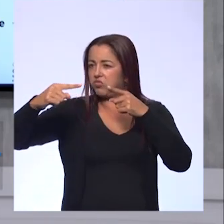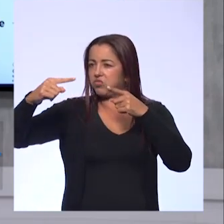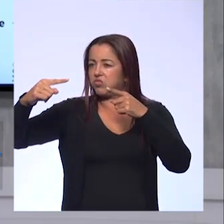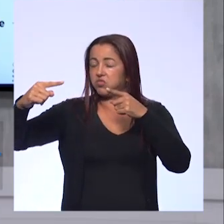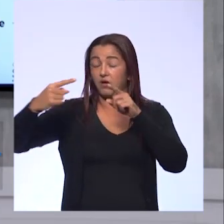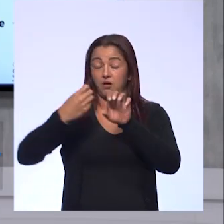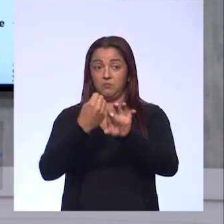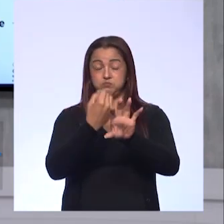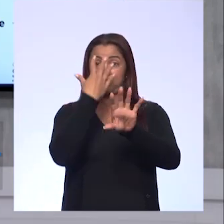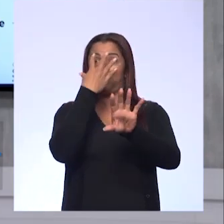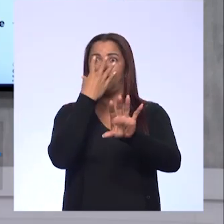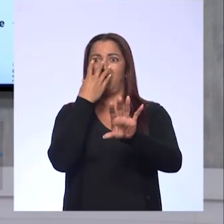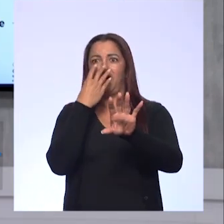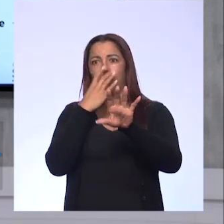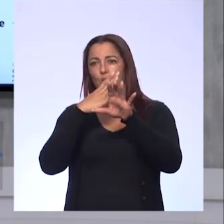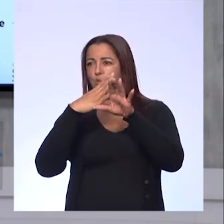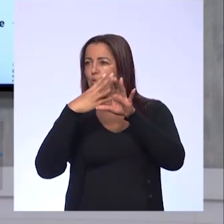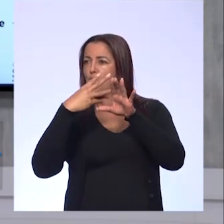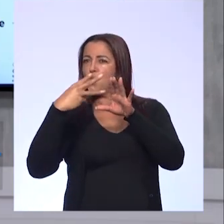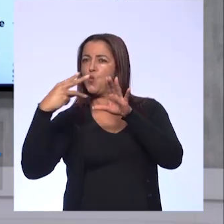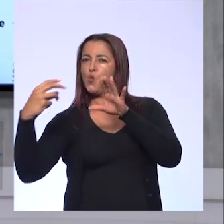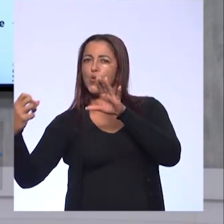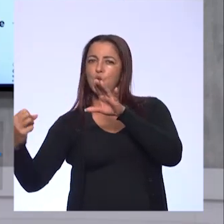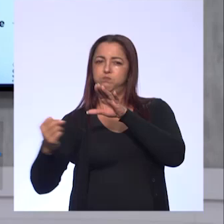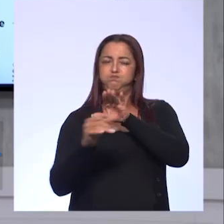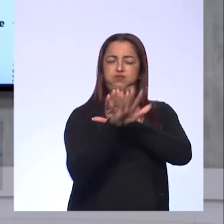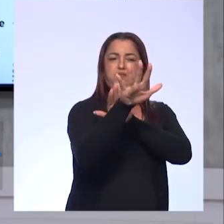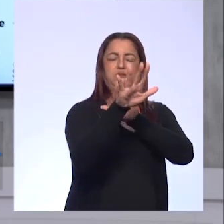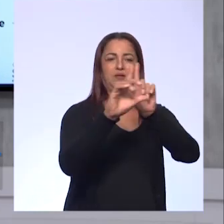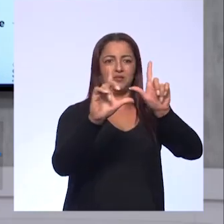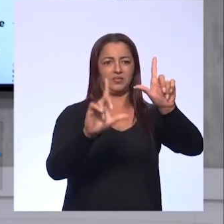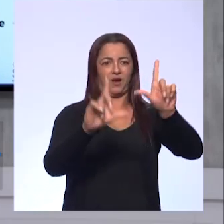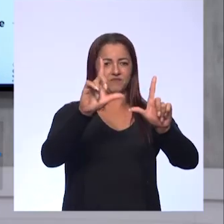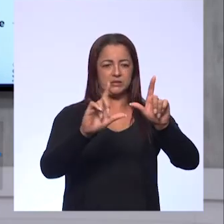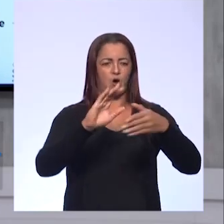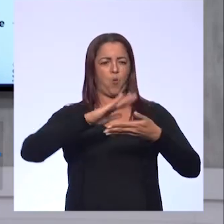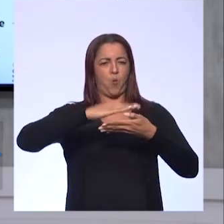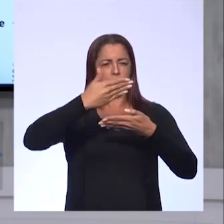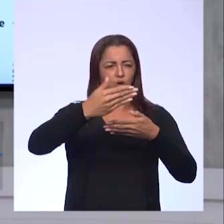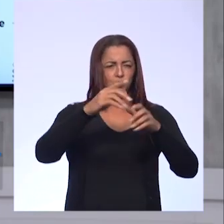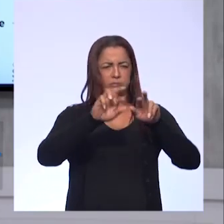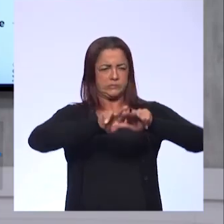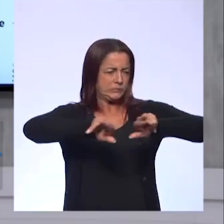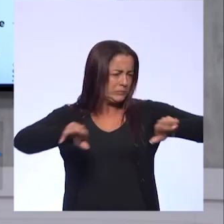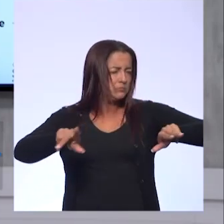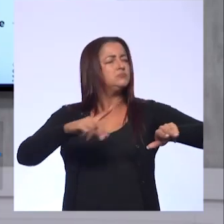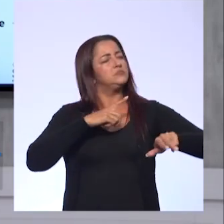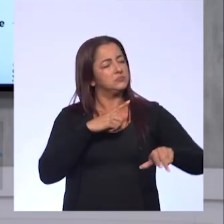aí na sua casa na sua no seu computador na sua televisão existe de